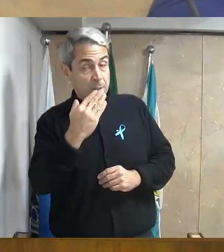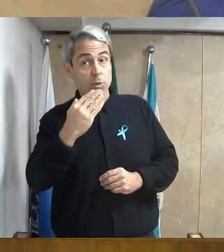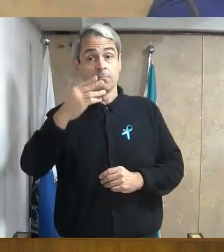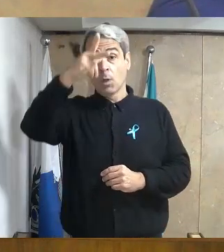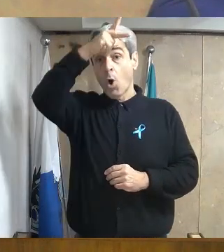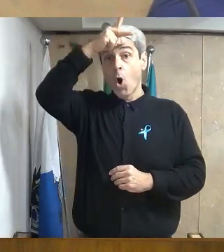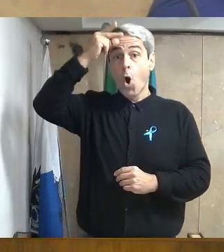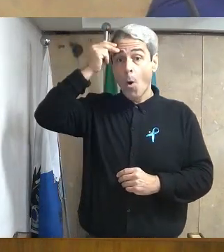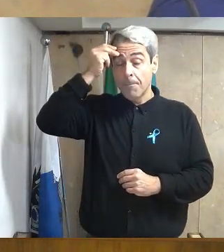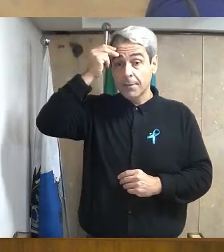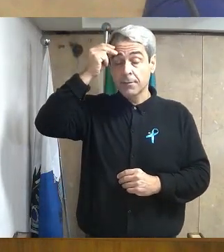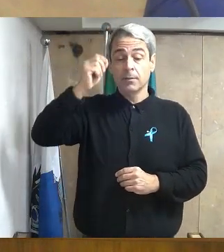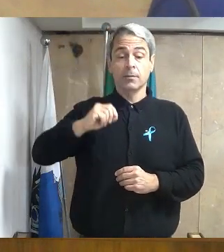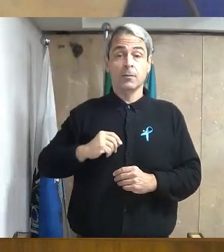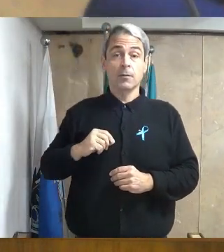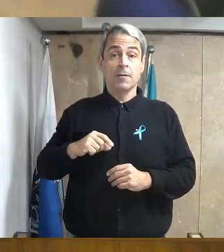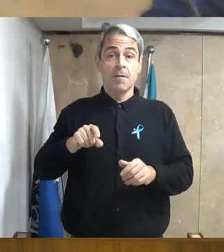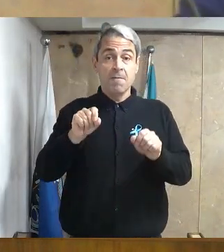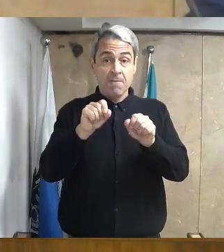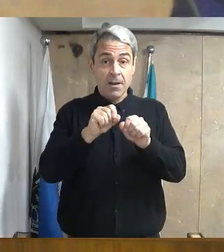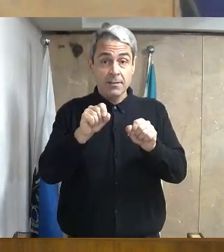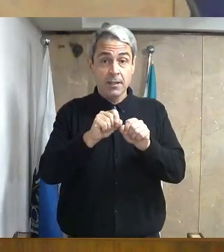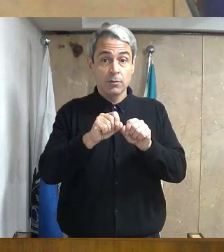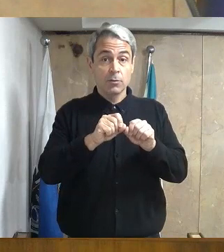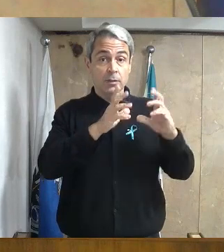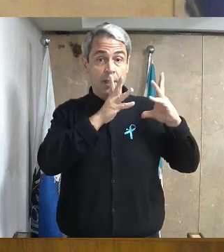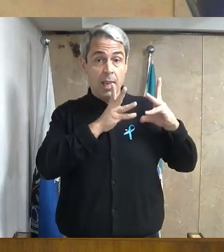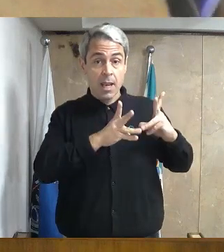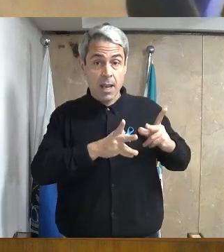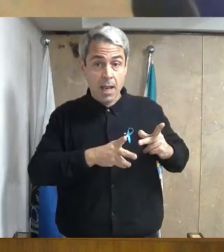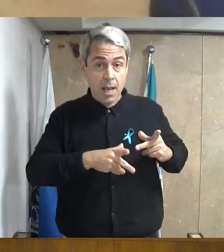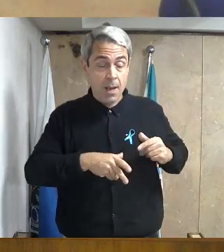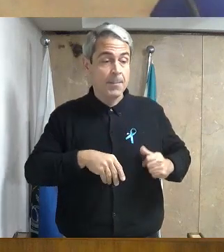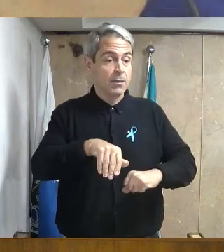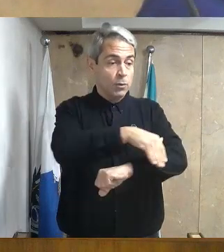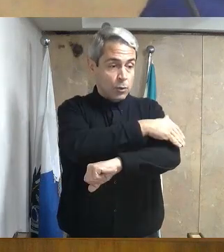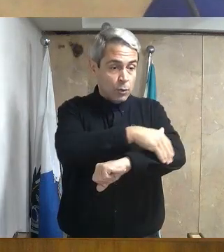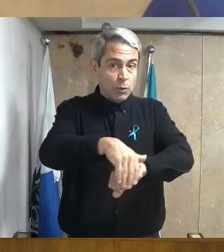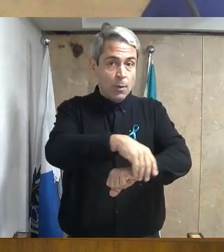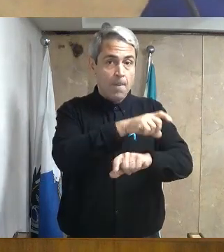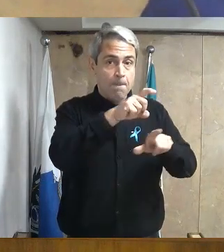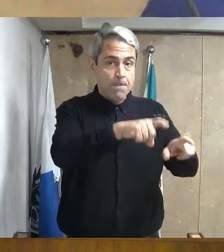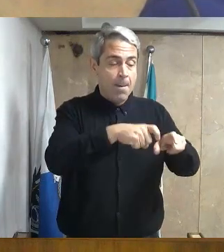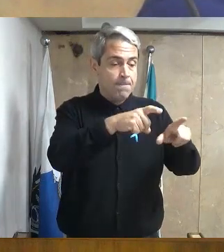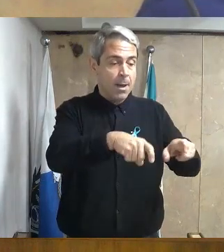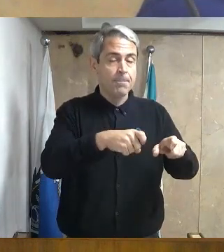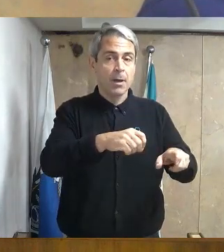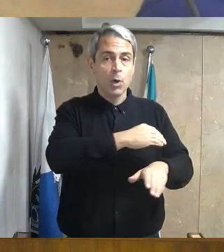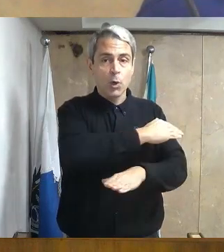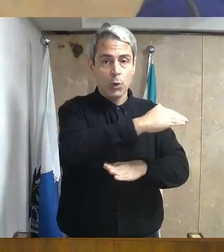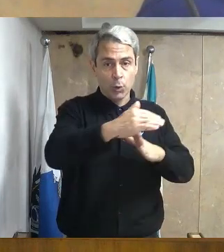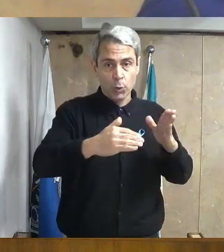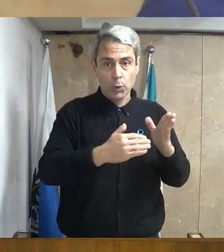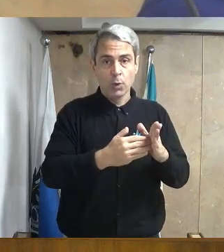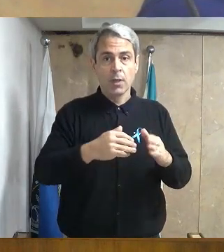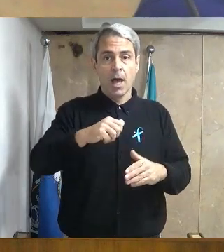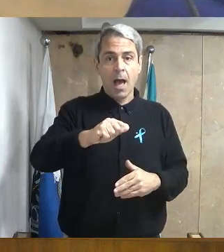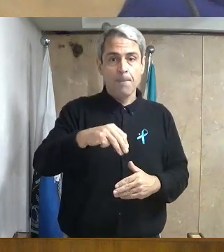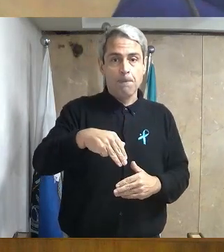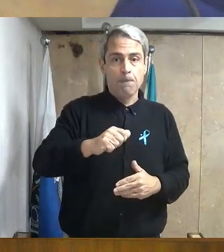prefeito realização periódica de mutirão de limpeza, incluindo capina e varrição em toda a extensão da Rua